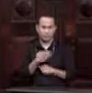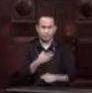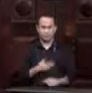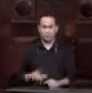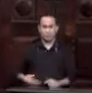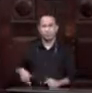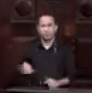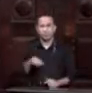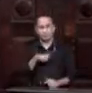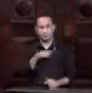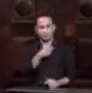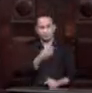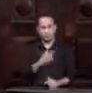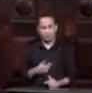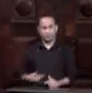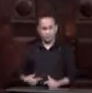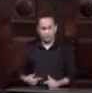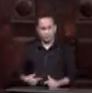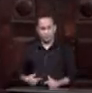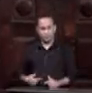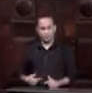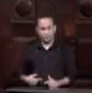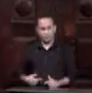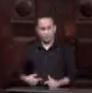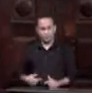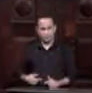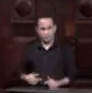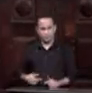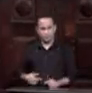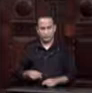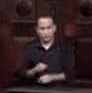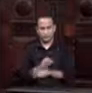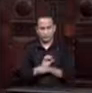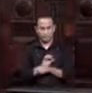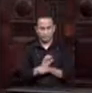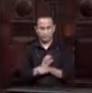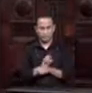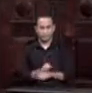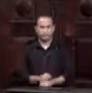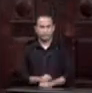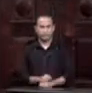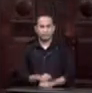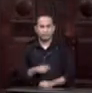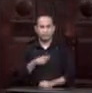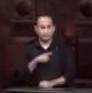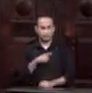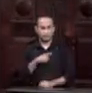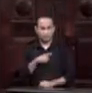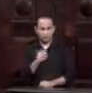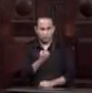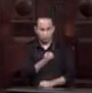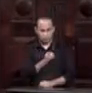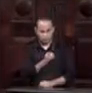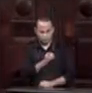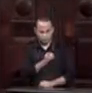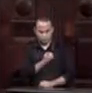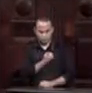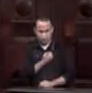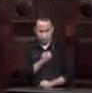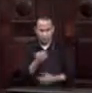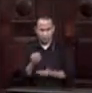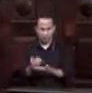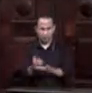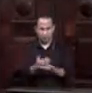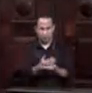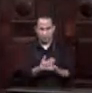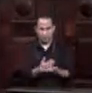um governo com caneta sem tinta. O governador, pela manhã, tinha um número de arrecadação,